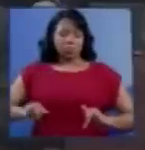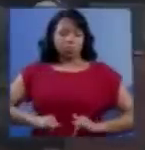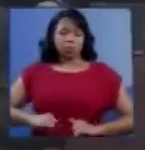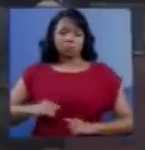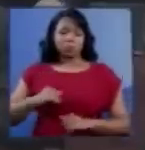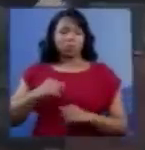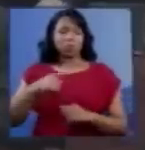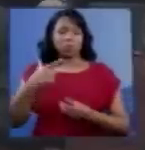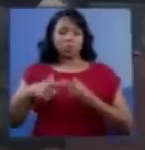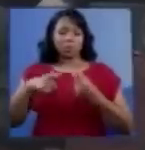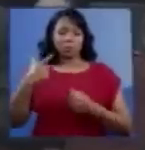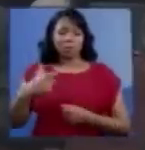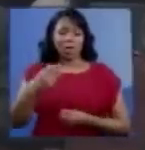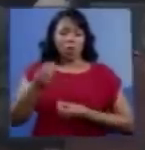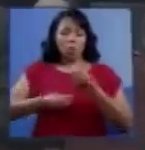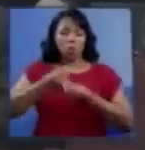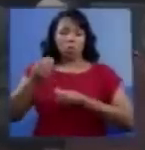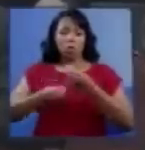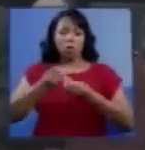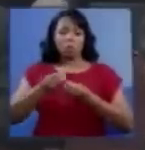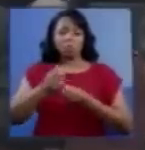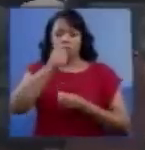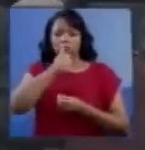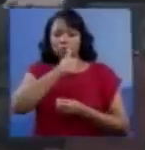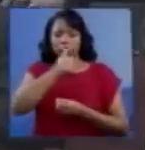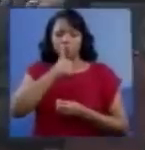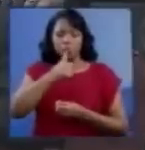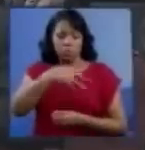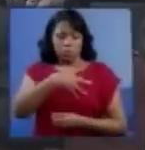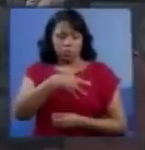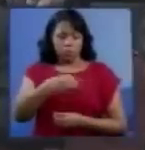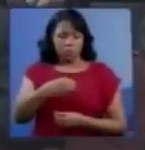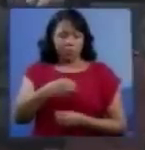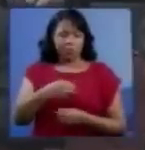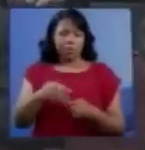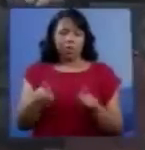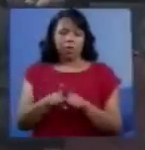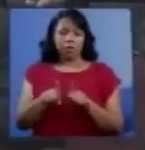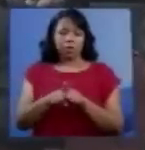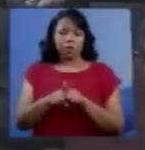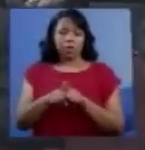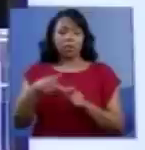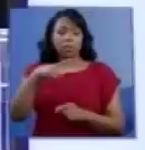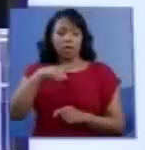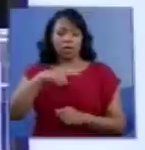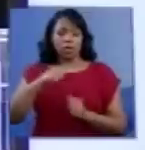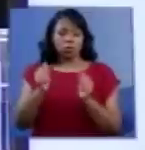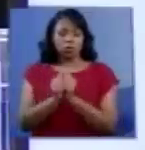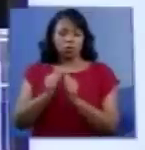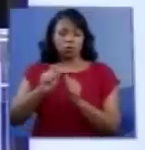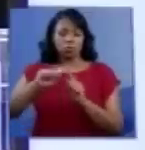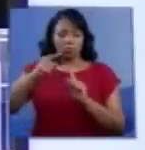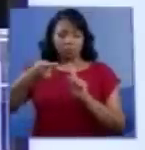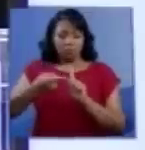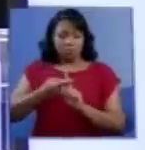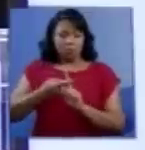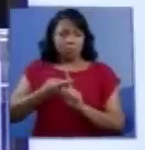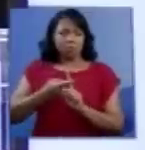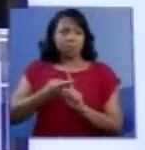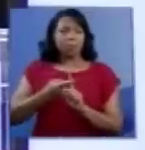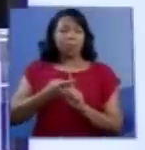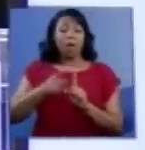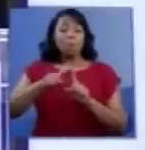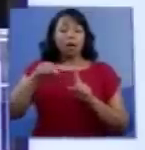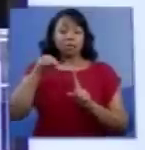justifica nem autoriza o sacrifício da vida do filho que se carrega no ventre mas